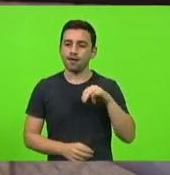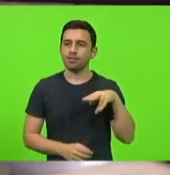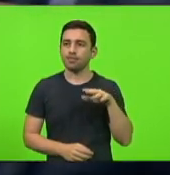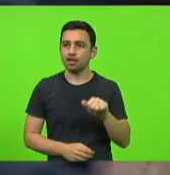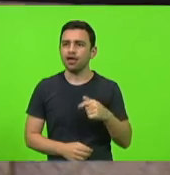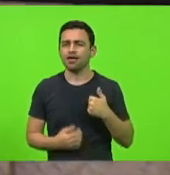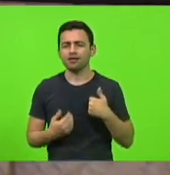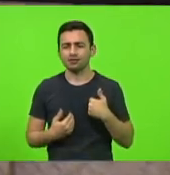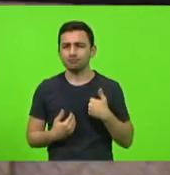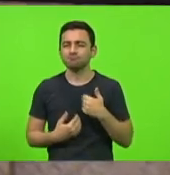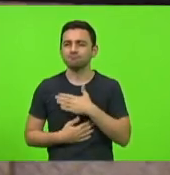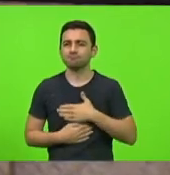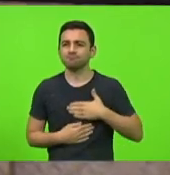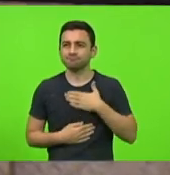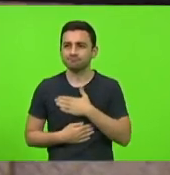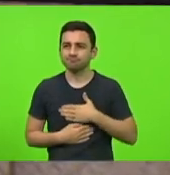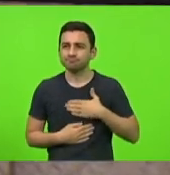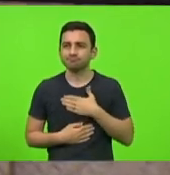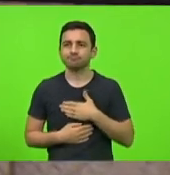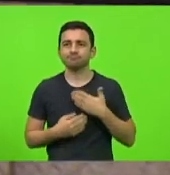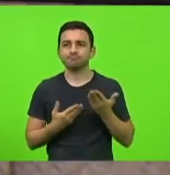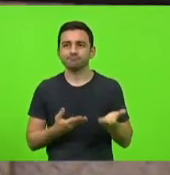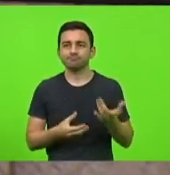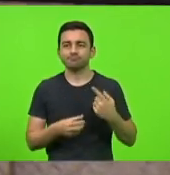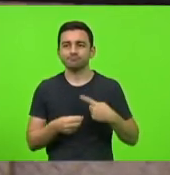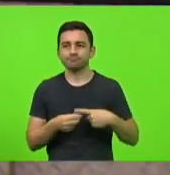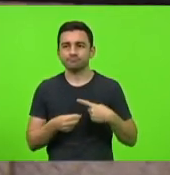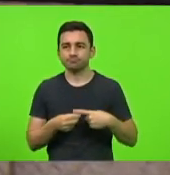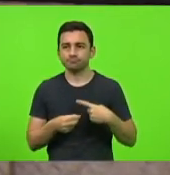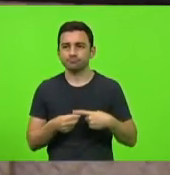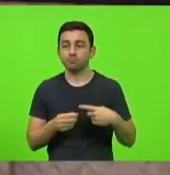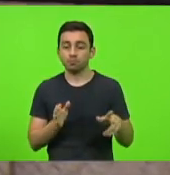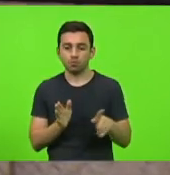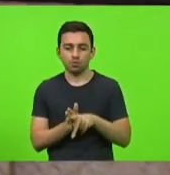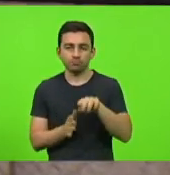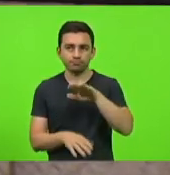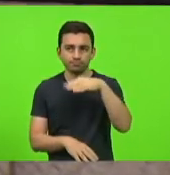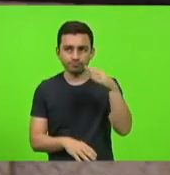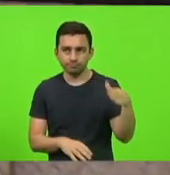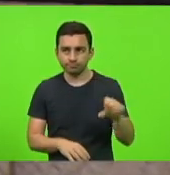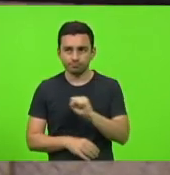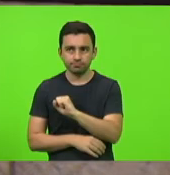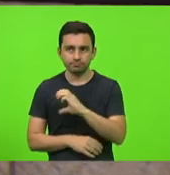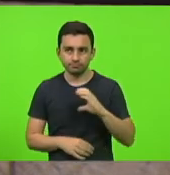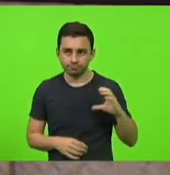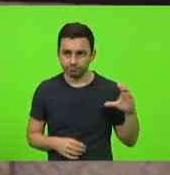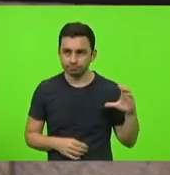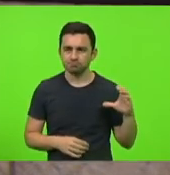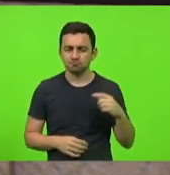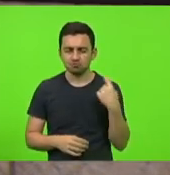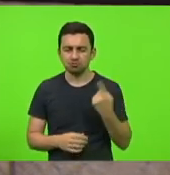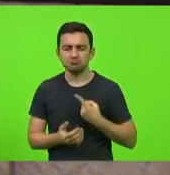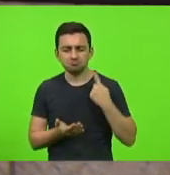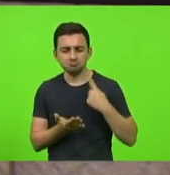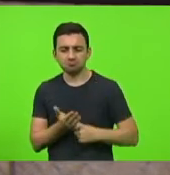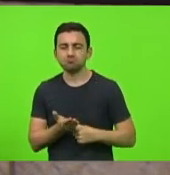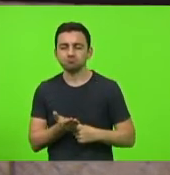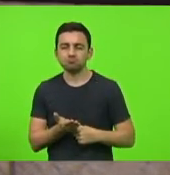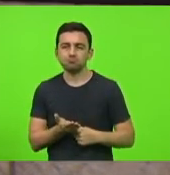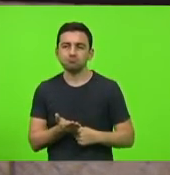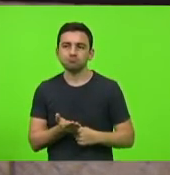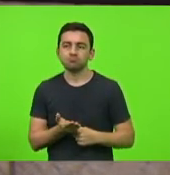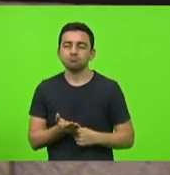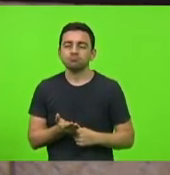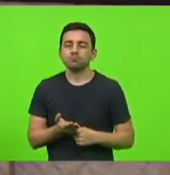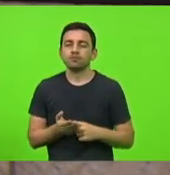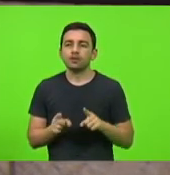satisfação esse município do Planalto Catarinense e queremos estar cada vez mais compromissados. E também fazer aqui, senhor presidente,